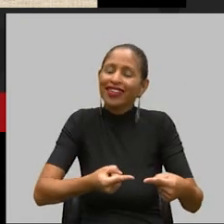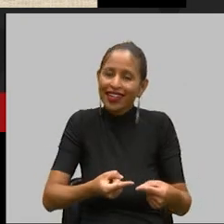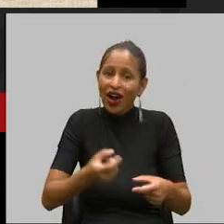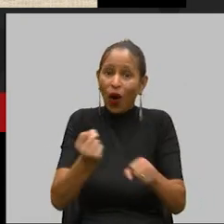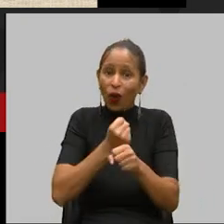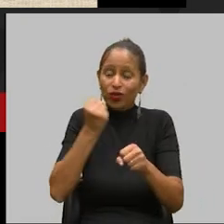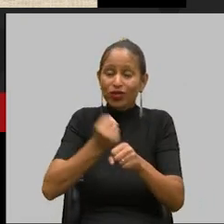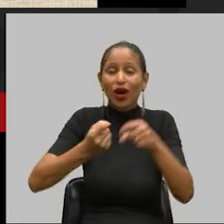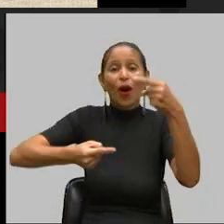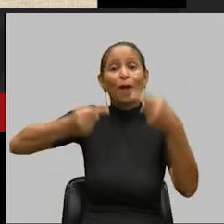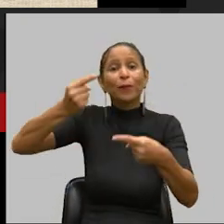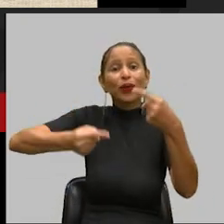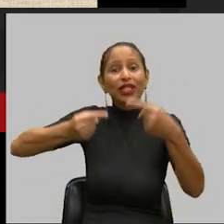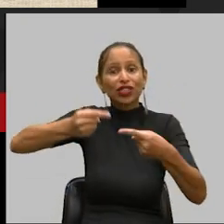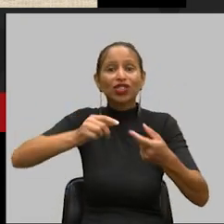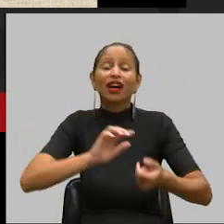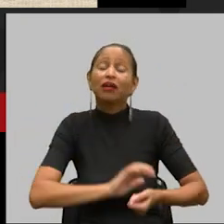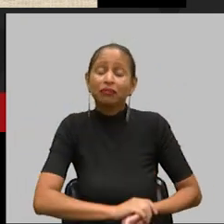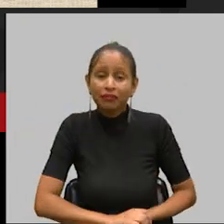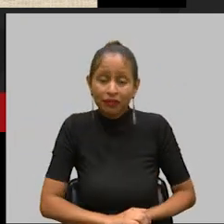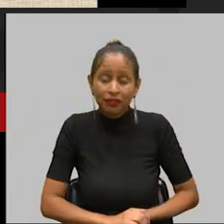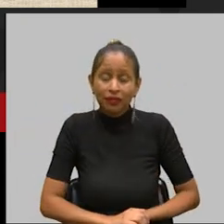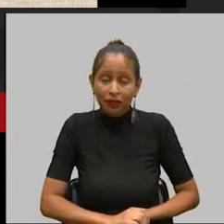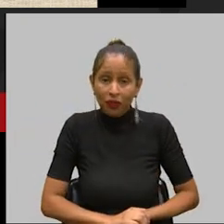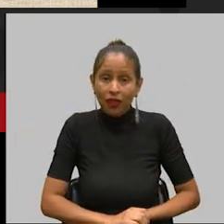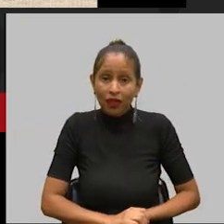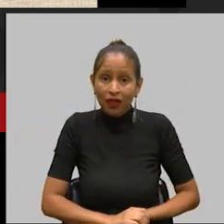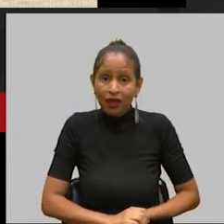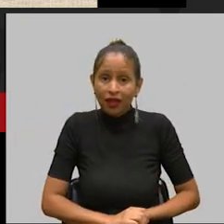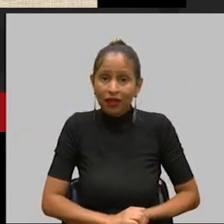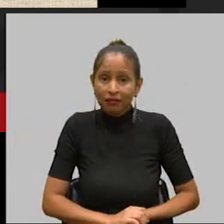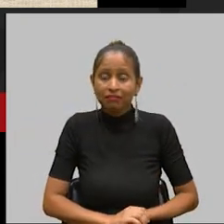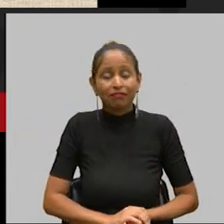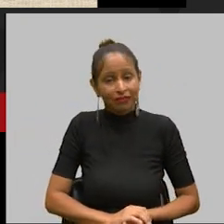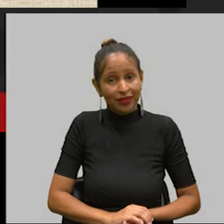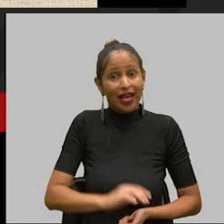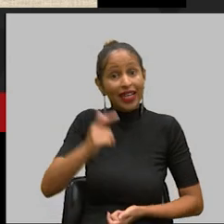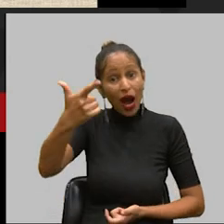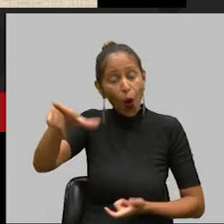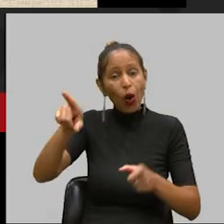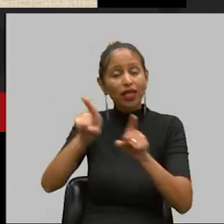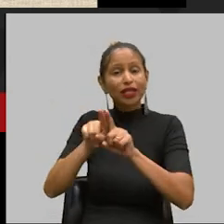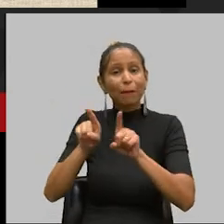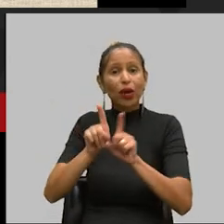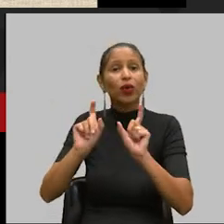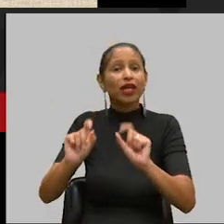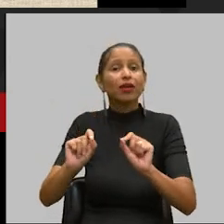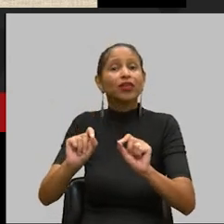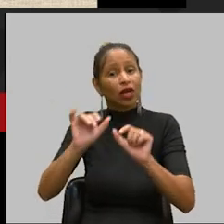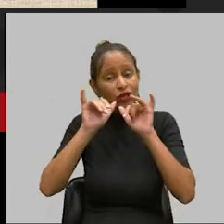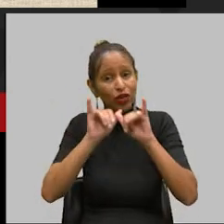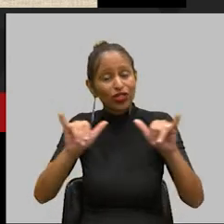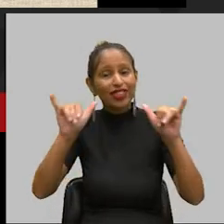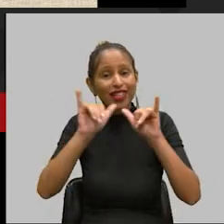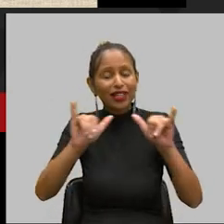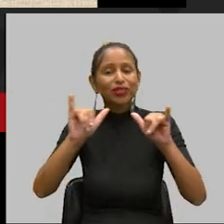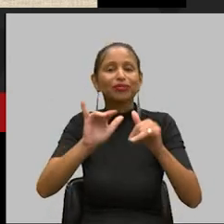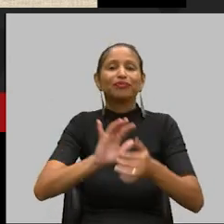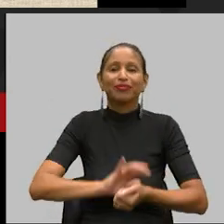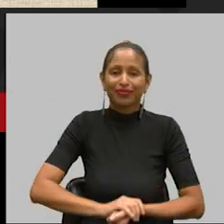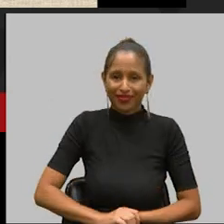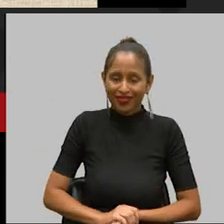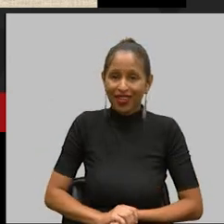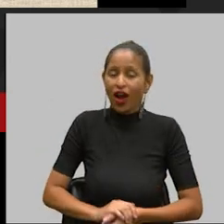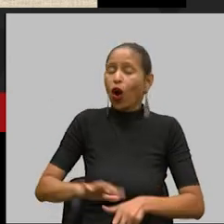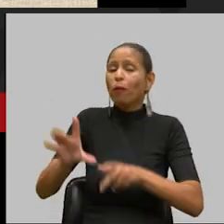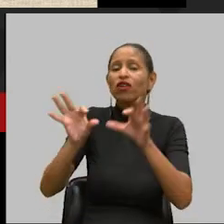uma política mesmo numa escola eh no e a outra coisa é é isso que eu tô dizendo para vocês como é que você